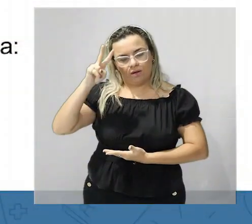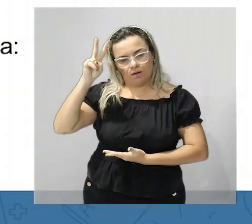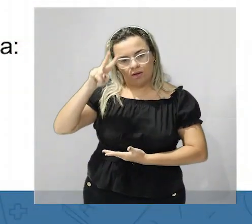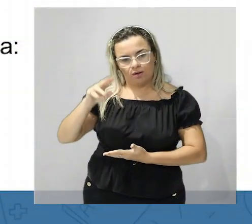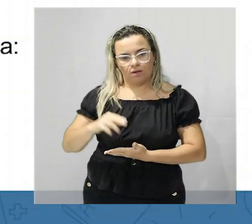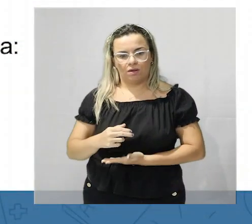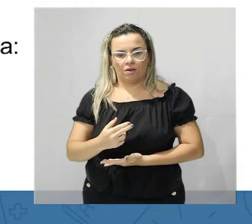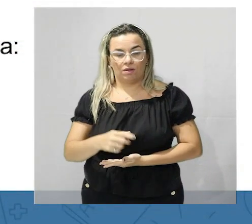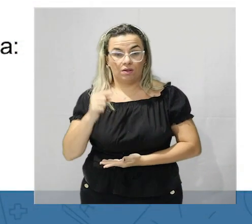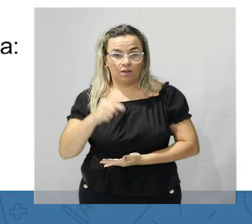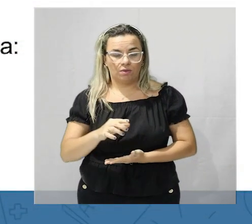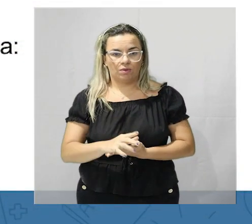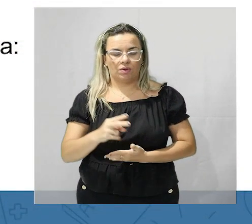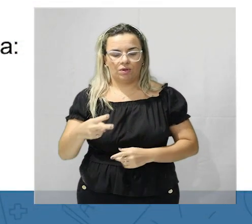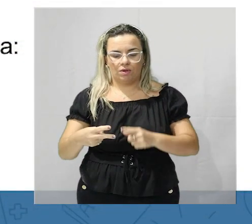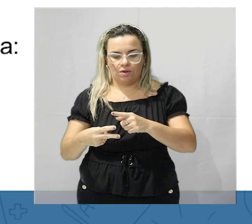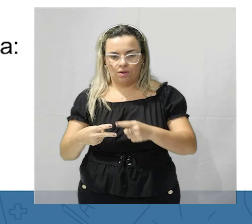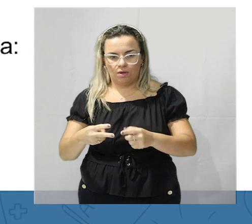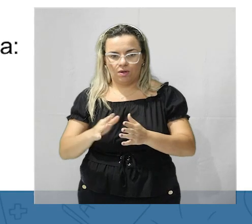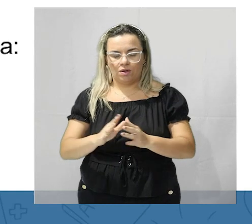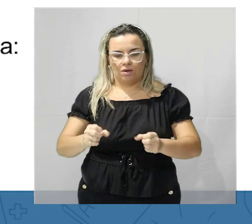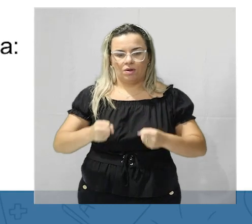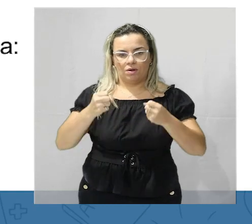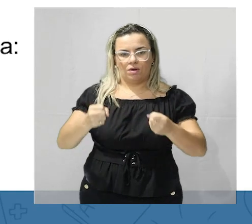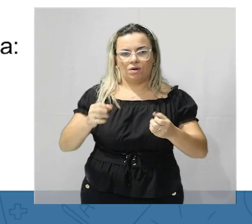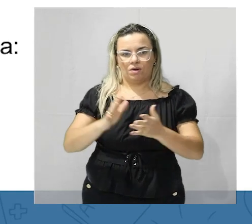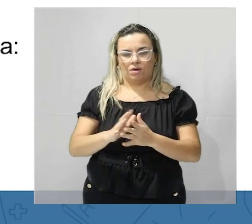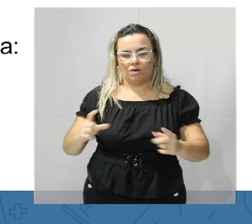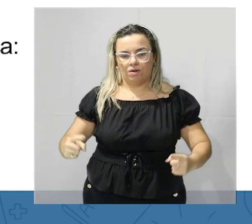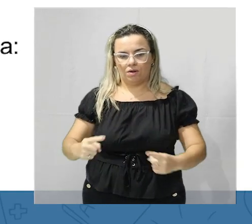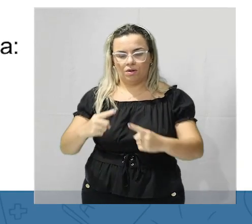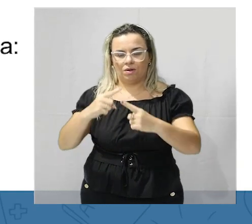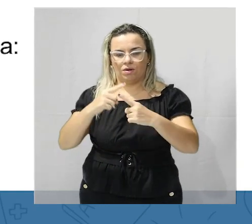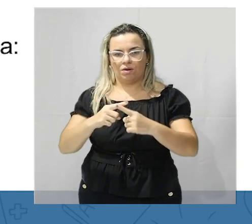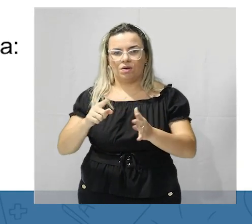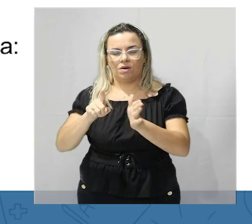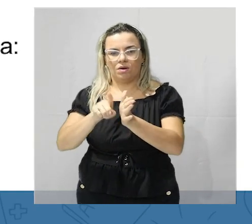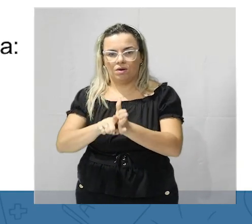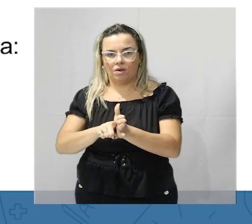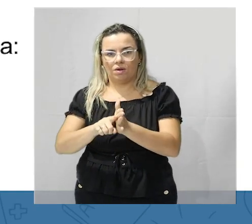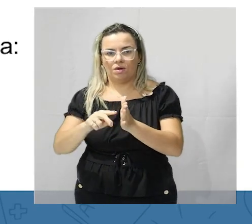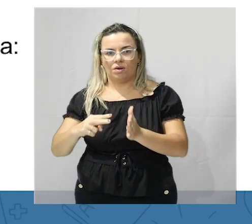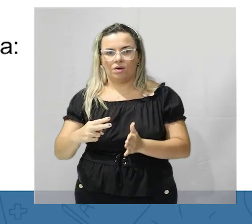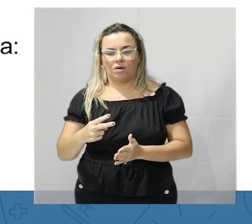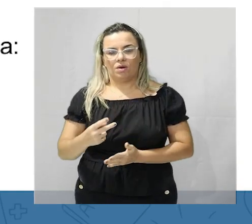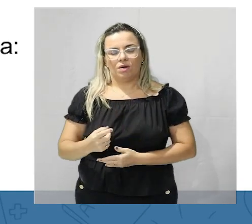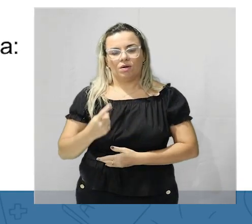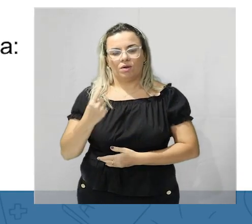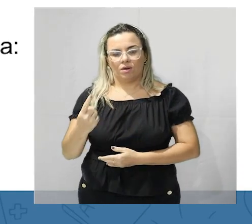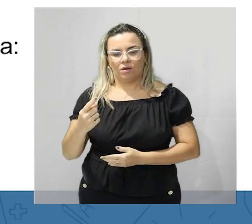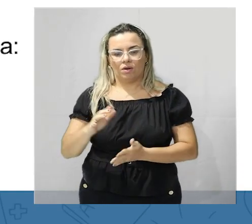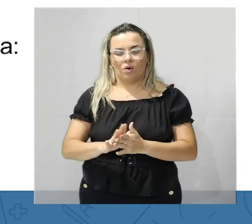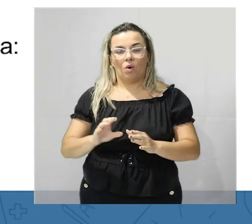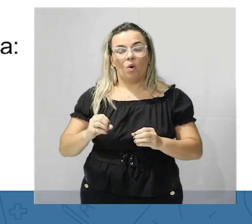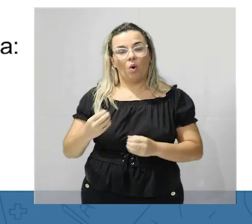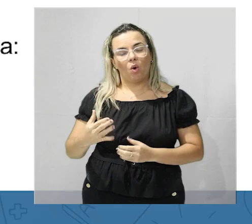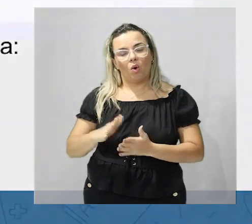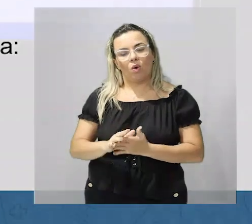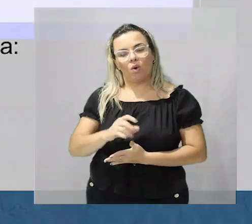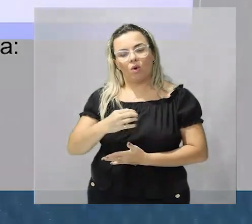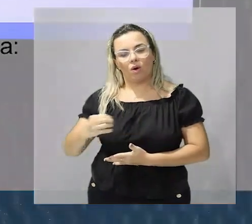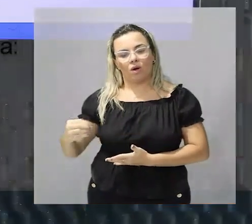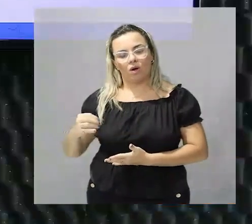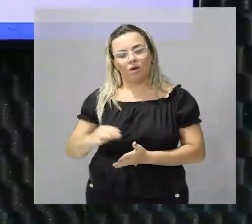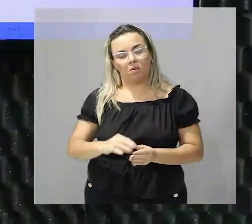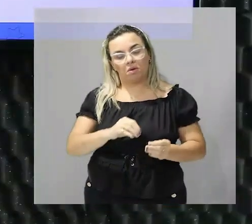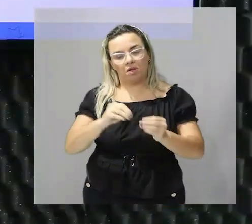Temos duas opções. A gente pode multiplicar ambos os membros pelo menos 1 ou pode levar esse 500 com sinal e tudo lá na